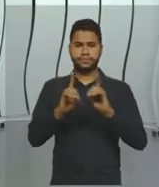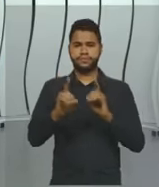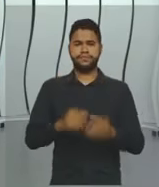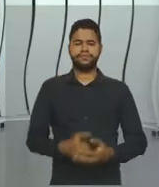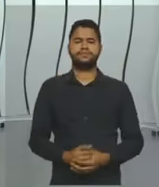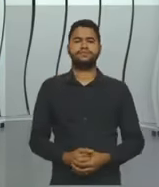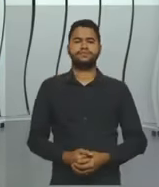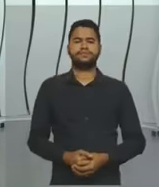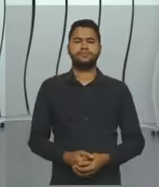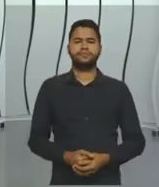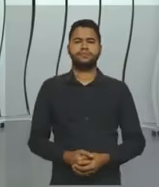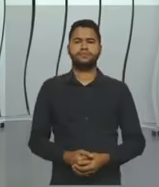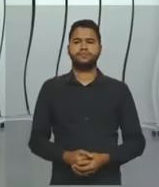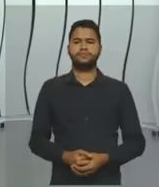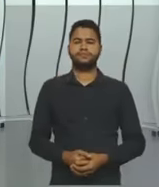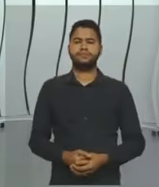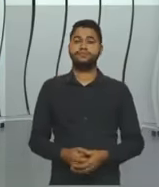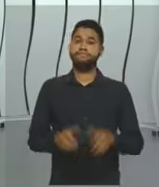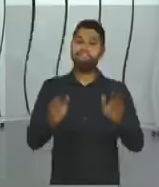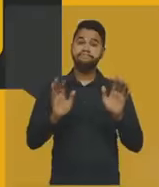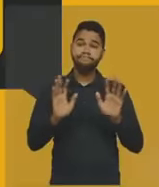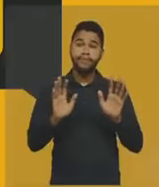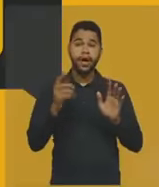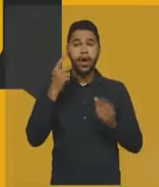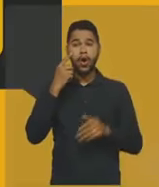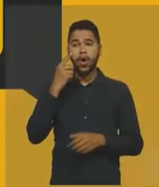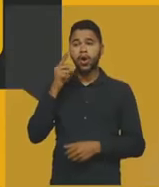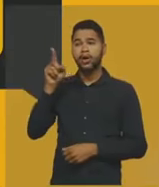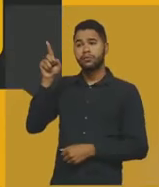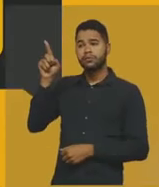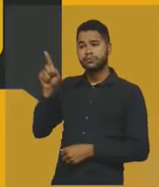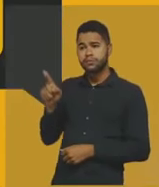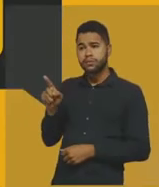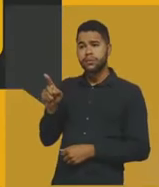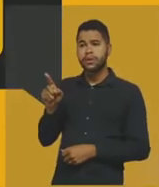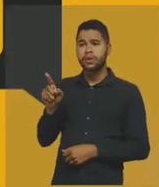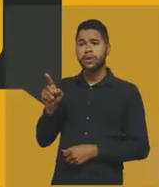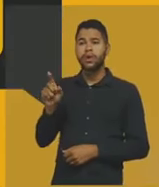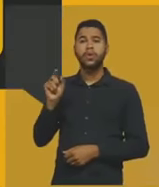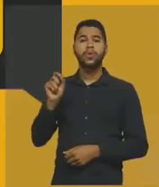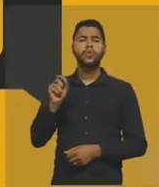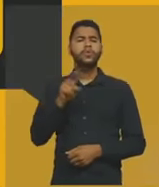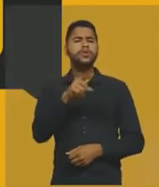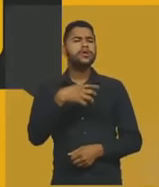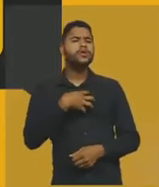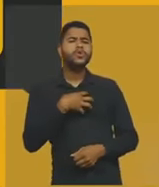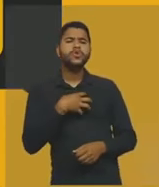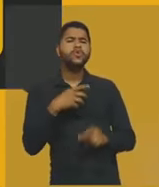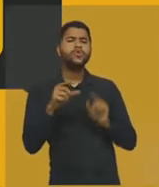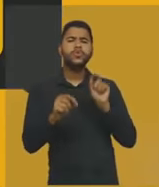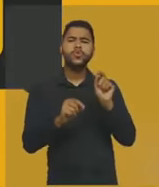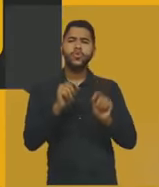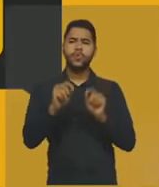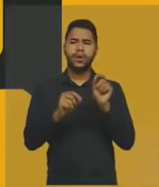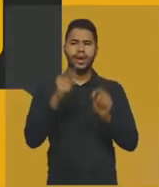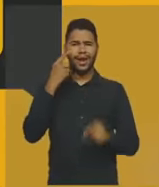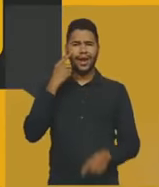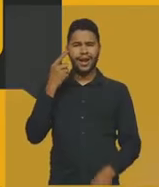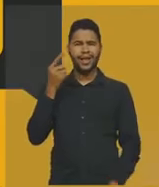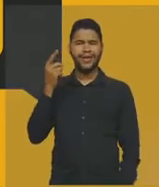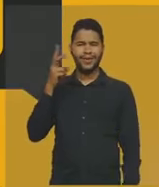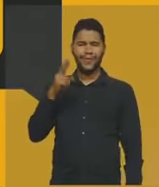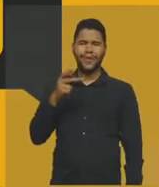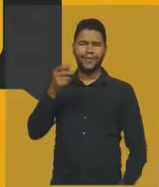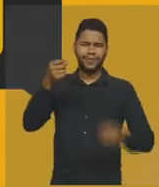lá. Hey, Ted, what's the matter? Então, remember, what's the matter? O que você está sentindo, né? É um termo